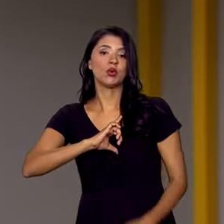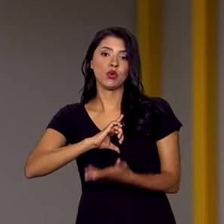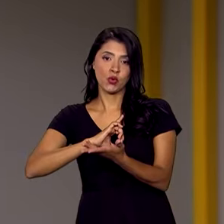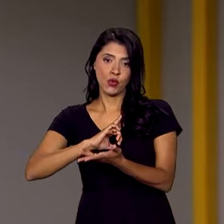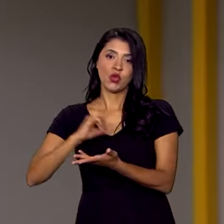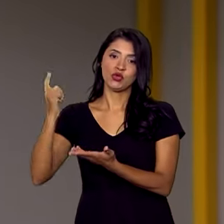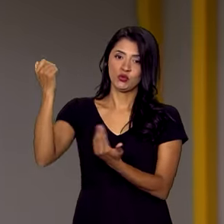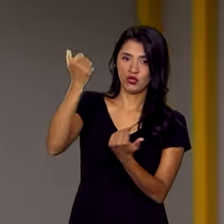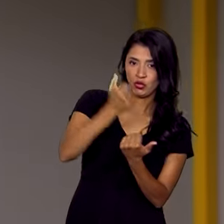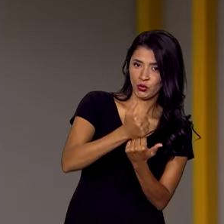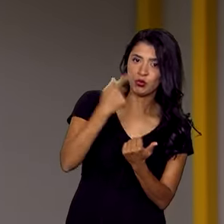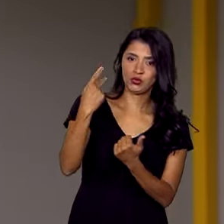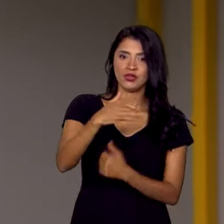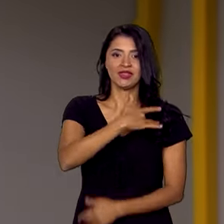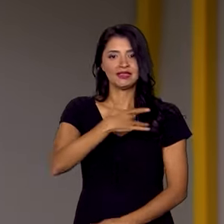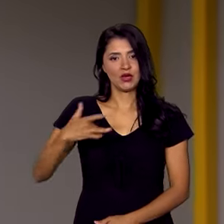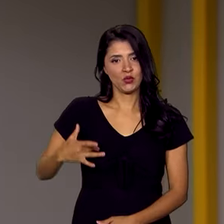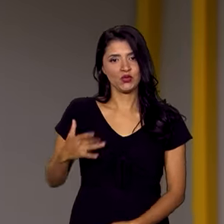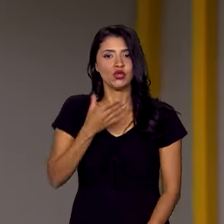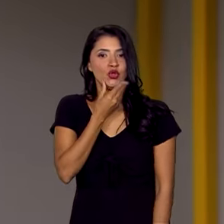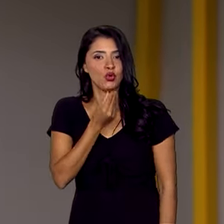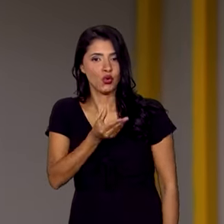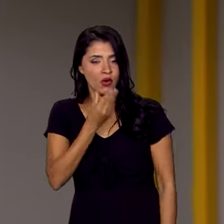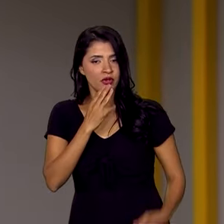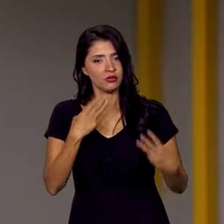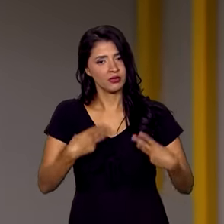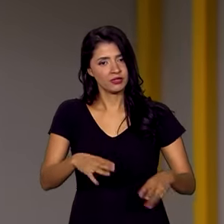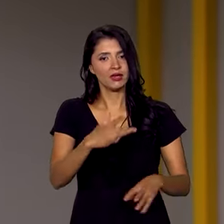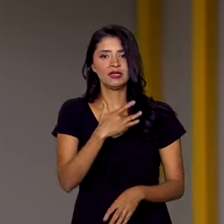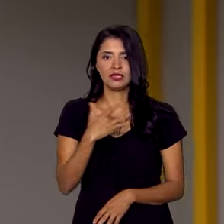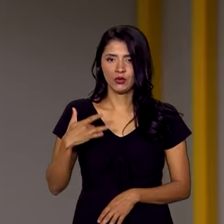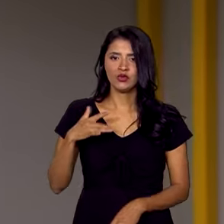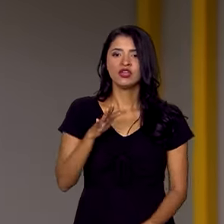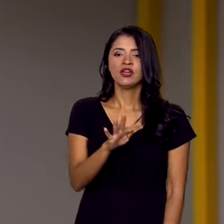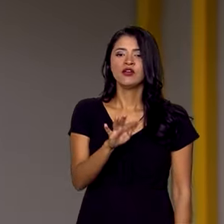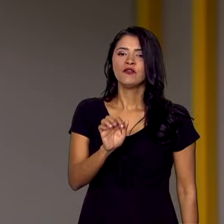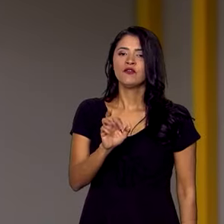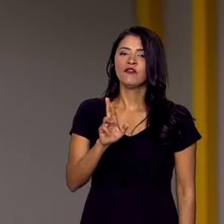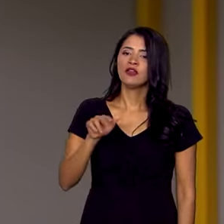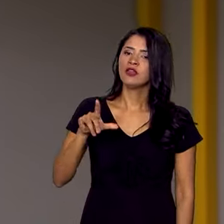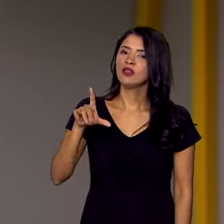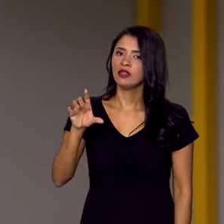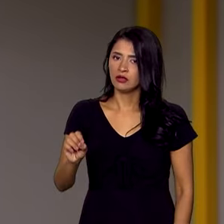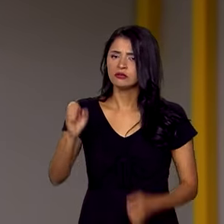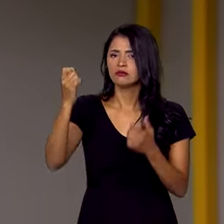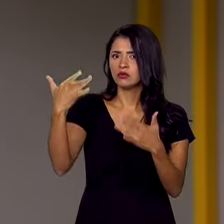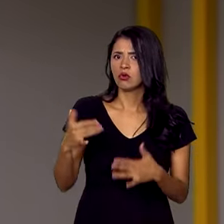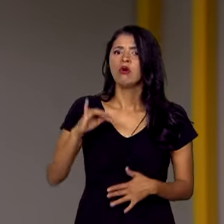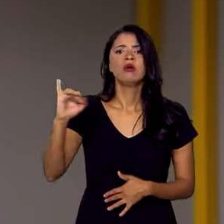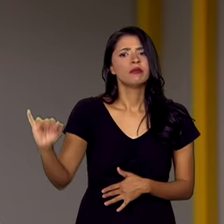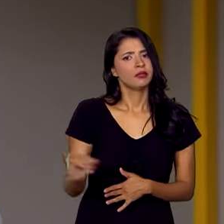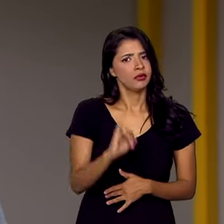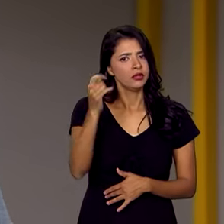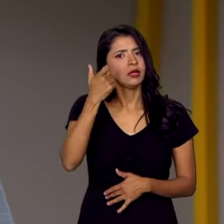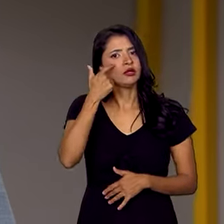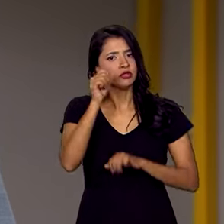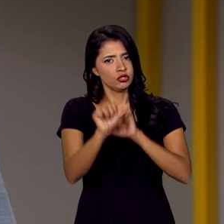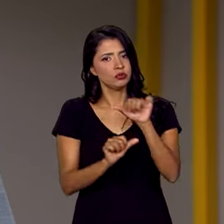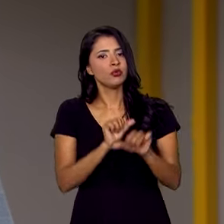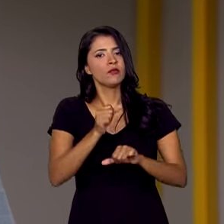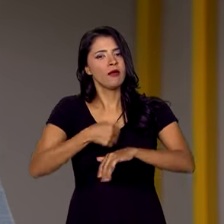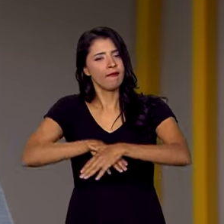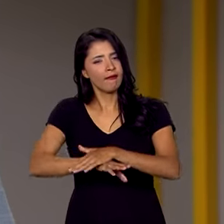coordenador substituto da saúde do homem do Ministério da Saúde Fernando Albuquerque falou da importância de rever hábitos e